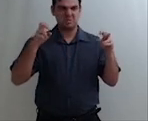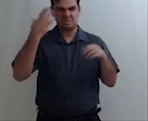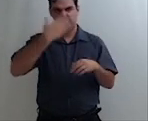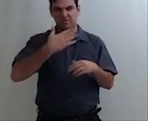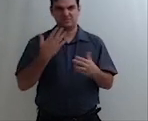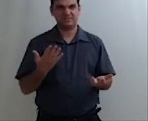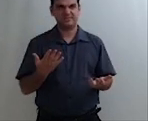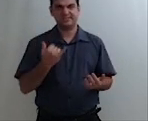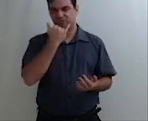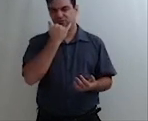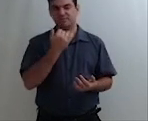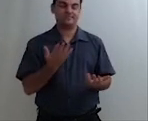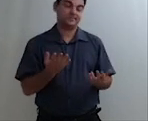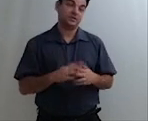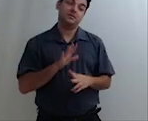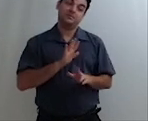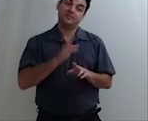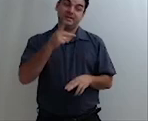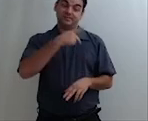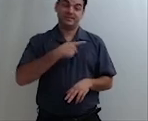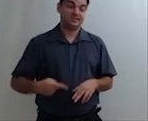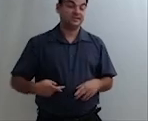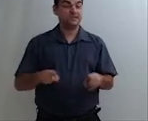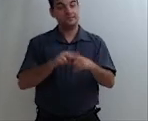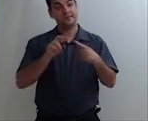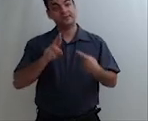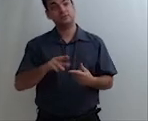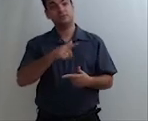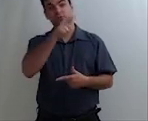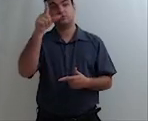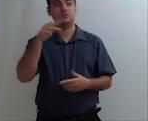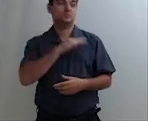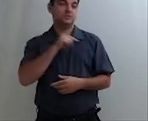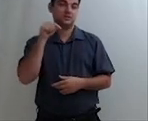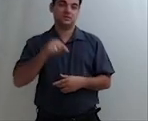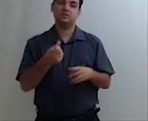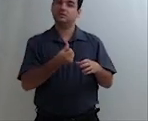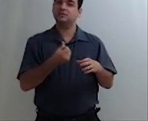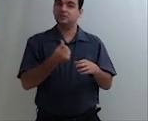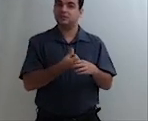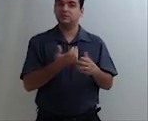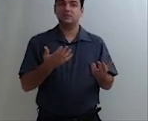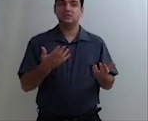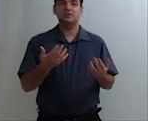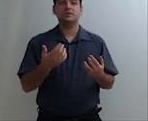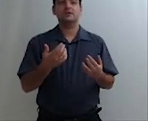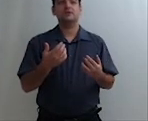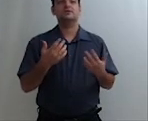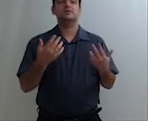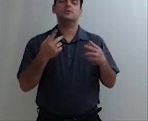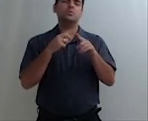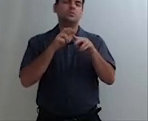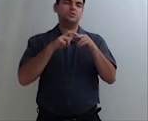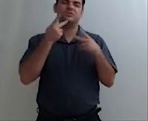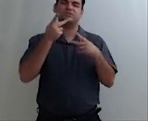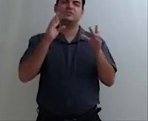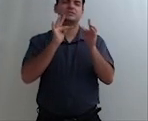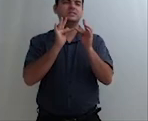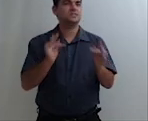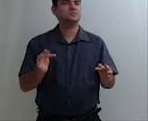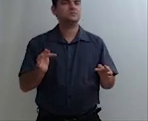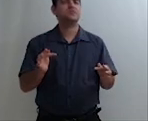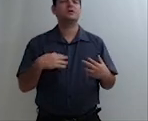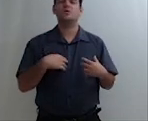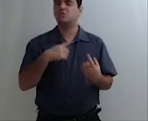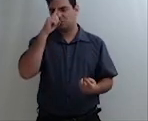senhor presidente senhor relator e demais ministros da sexta turma eh com essas Breves considerações eu me Manifesto